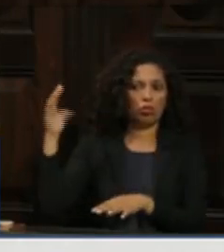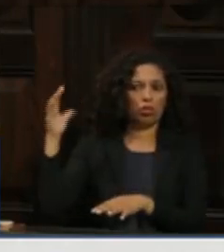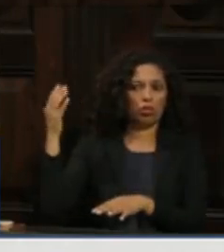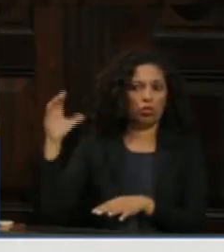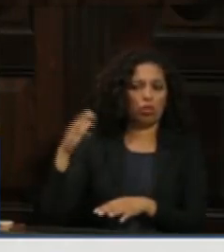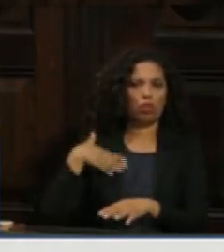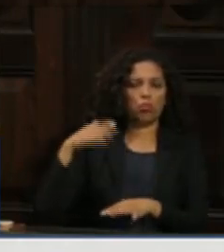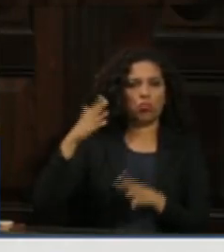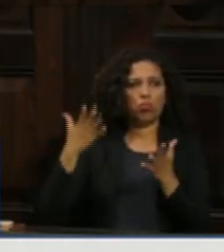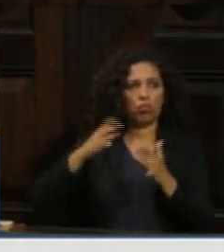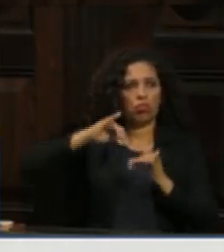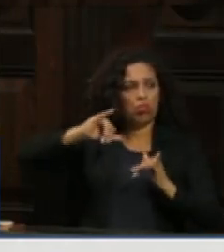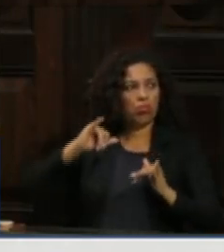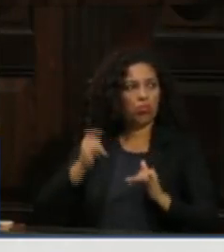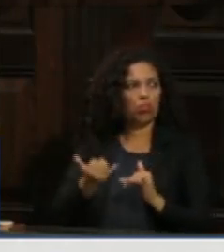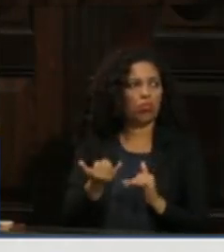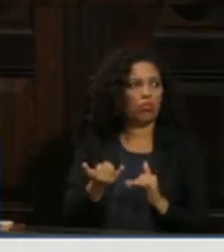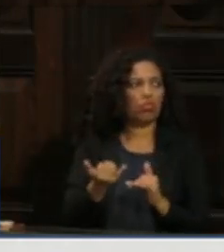Obrigado, cara.